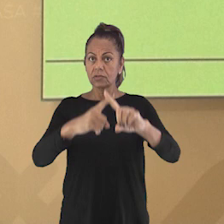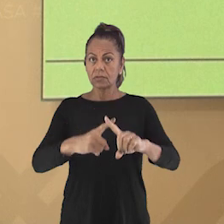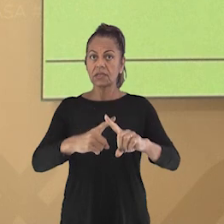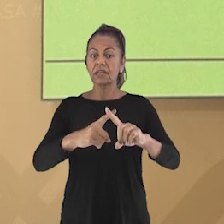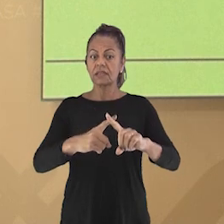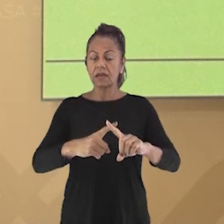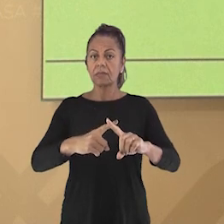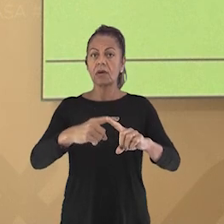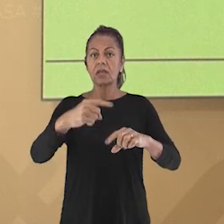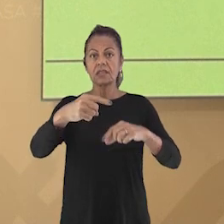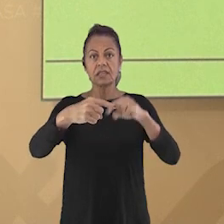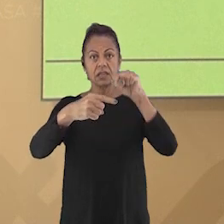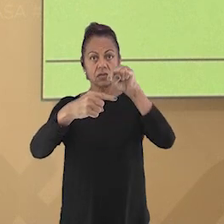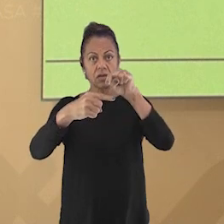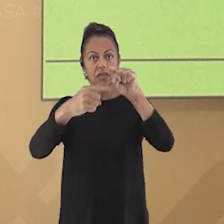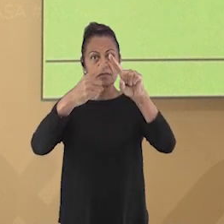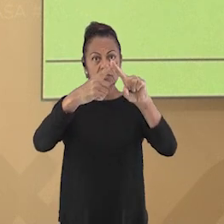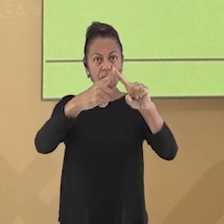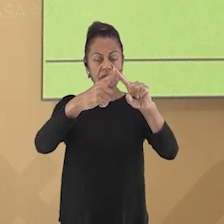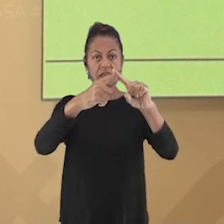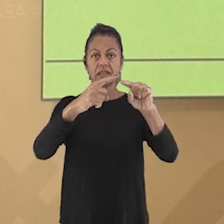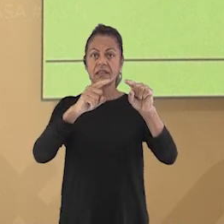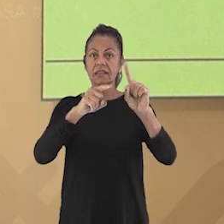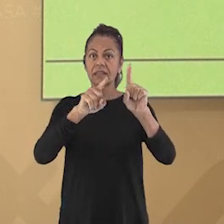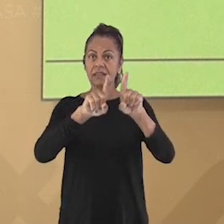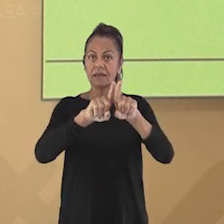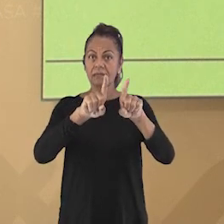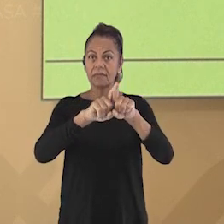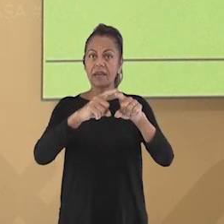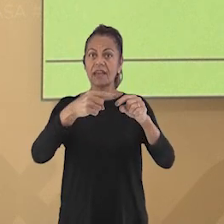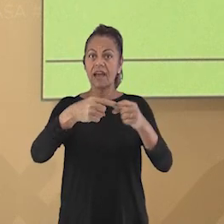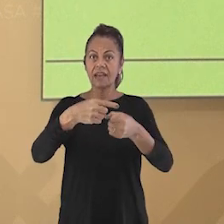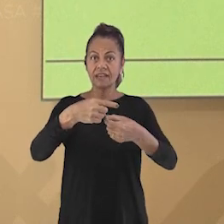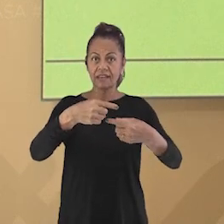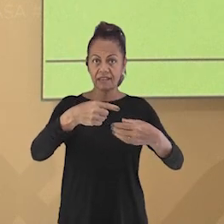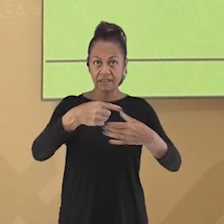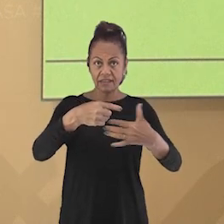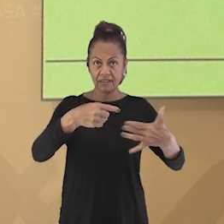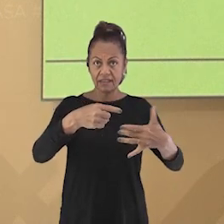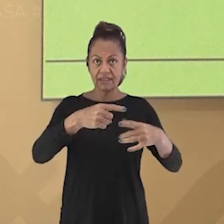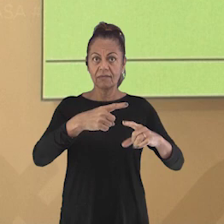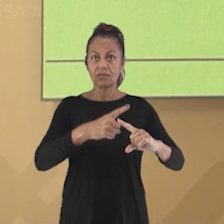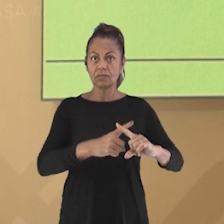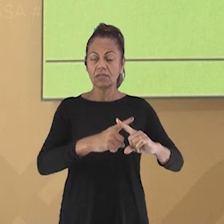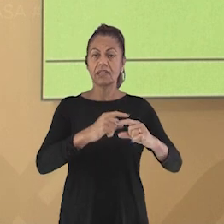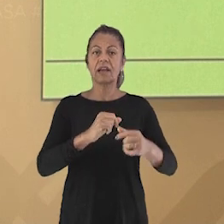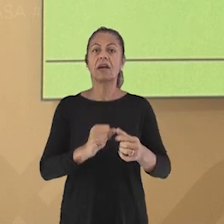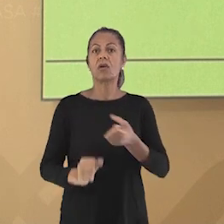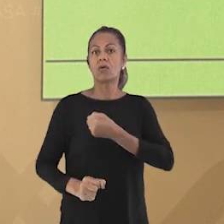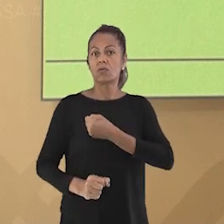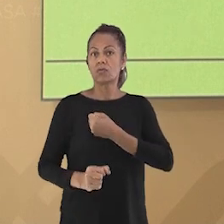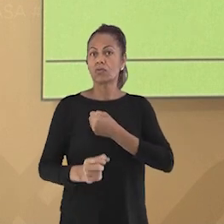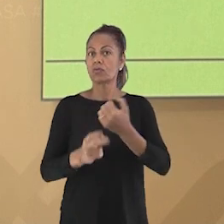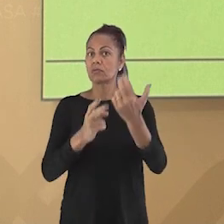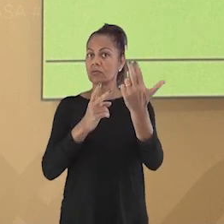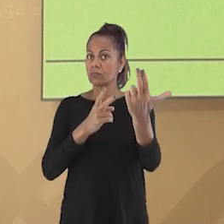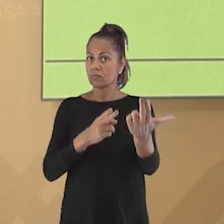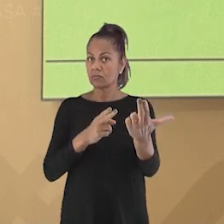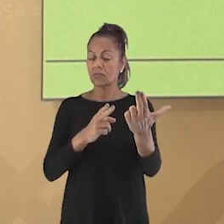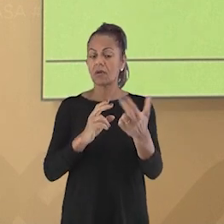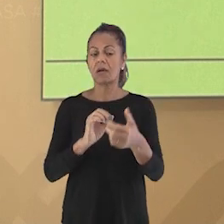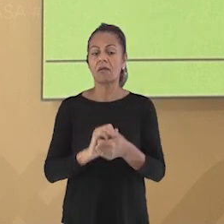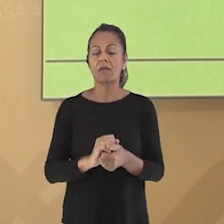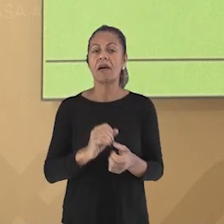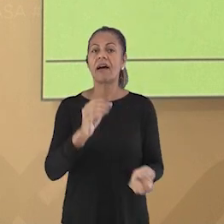tanto o numerador quanto o numerador pelo mesmo número. O resultado vai formar uma nova fração que